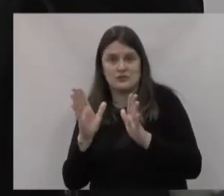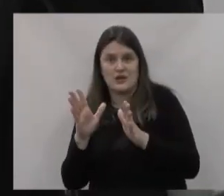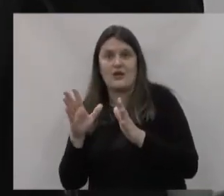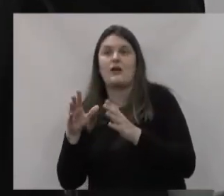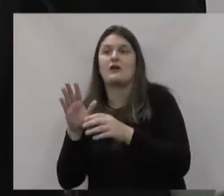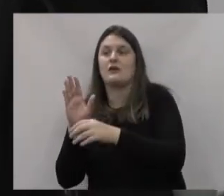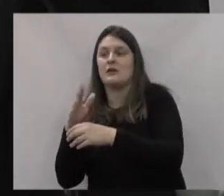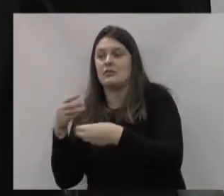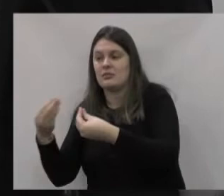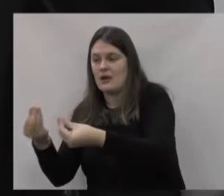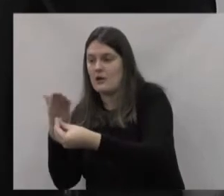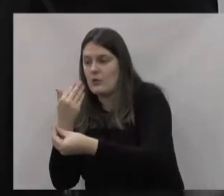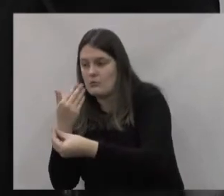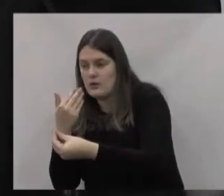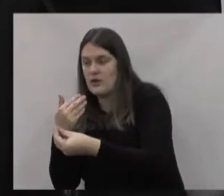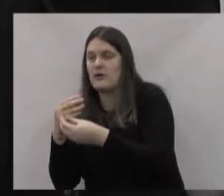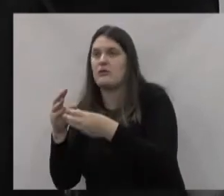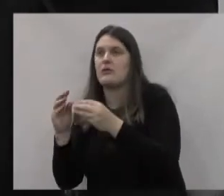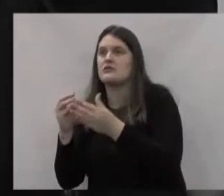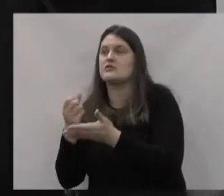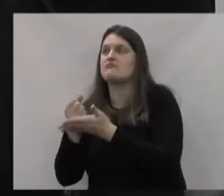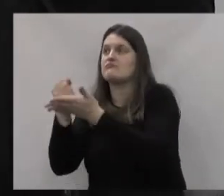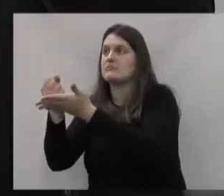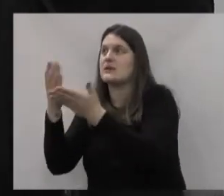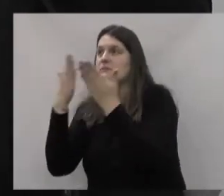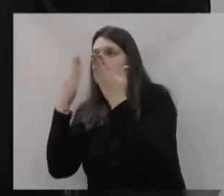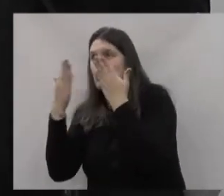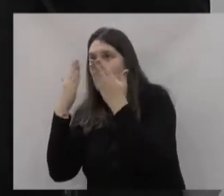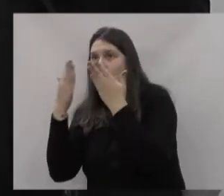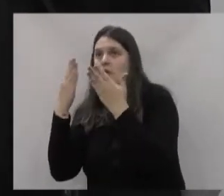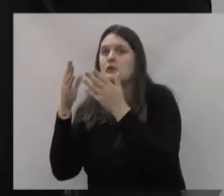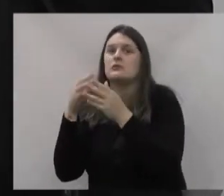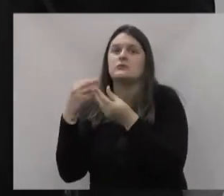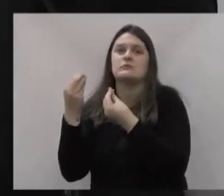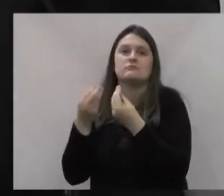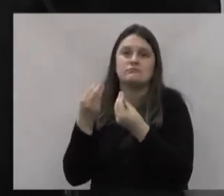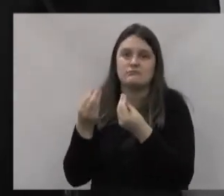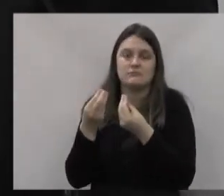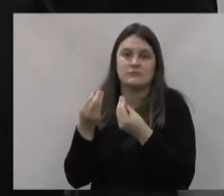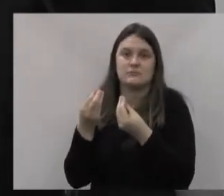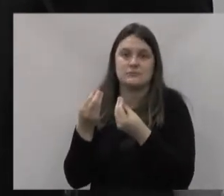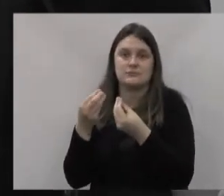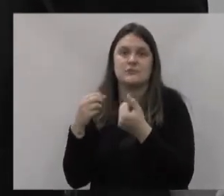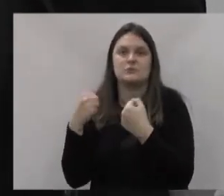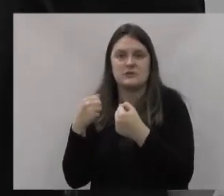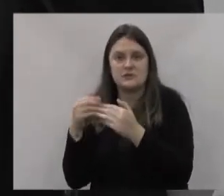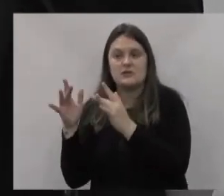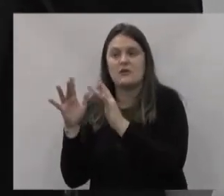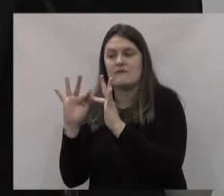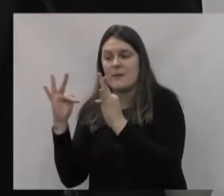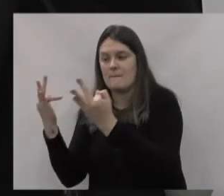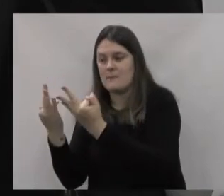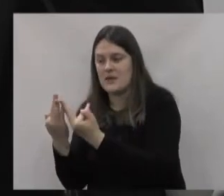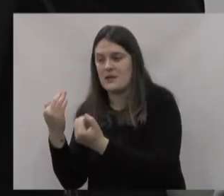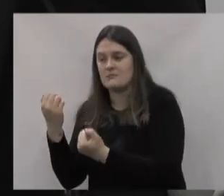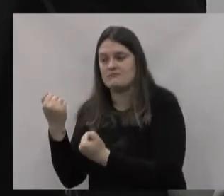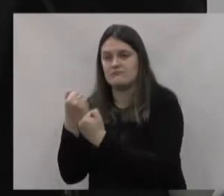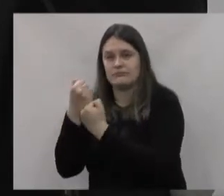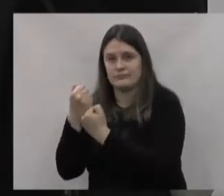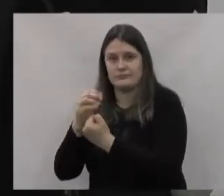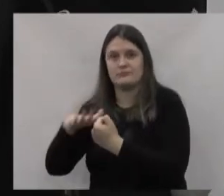alimentos provisórios, fizemos encaminhamento para a psicologia, né, o setor da saúde do município, para que pudesse atender toda a